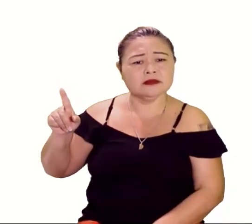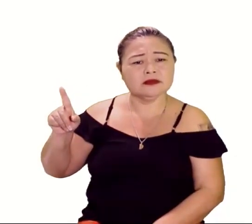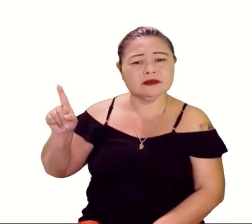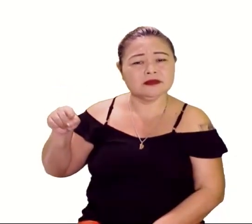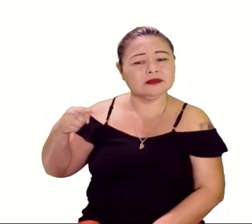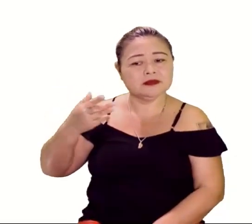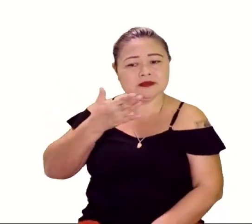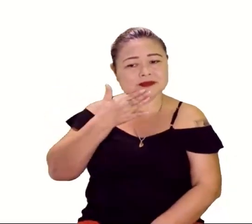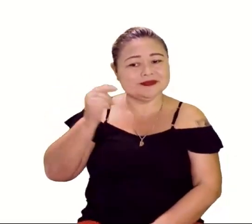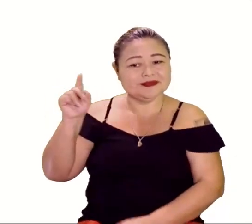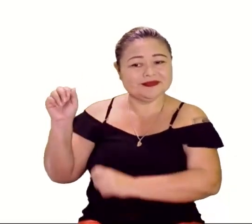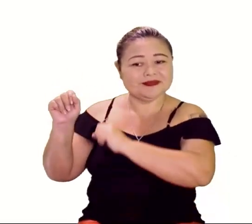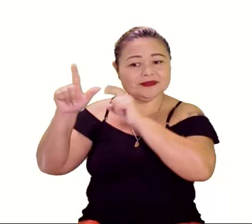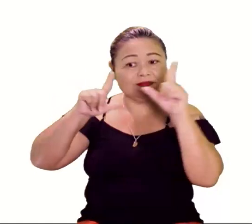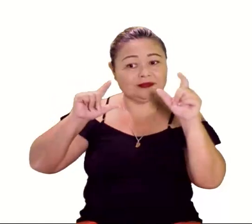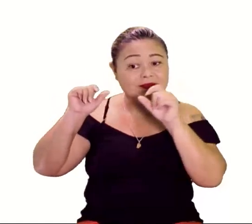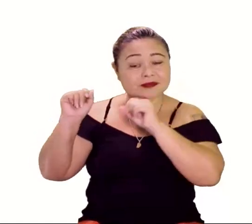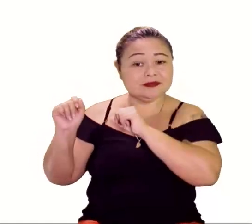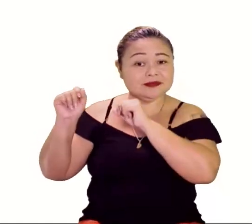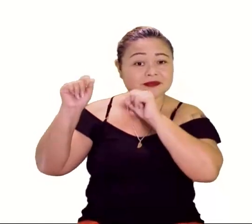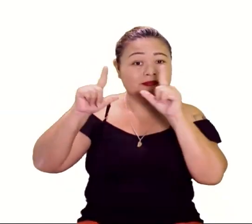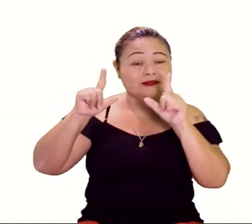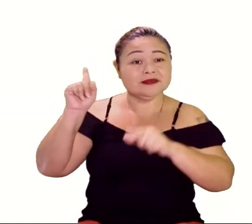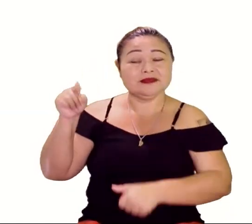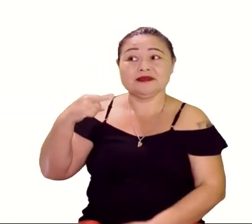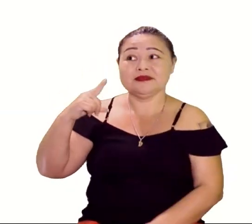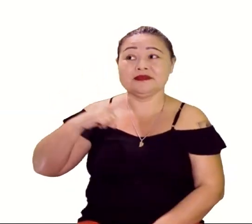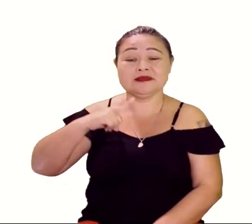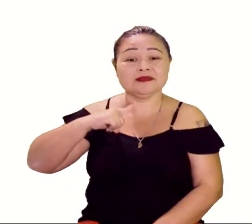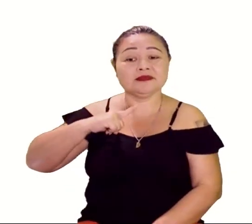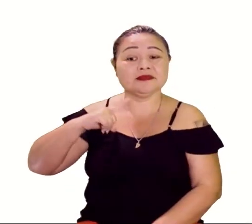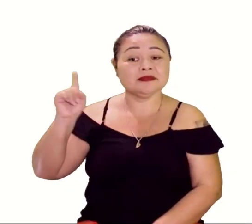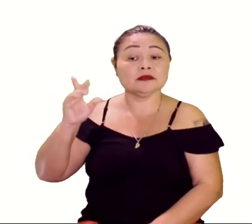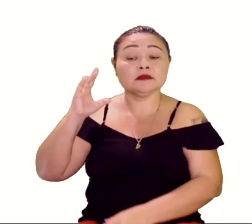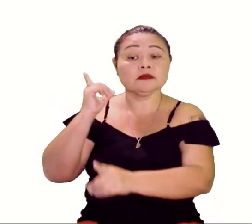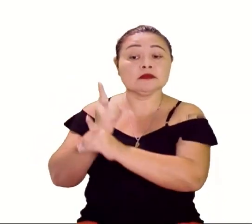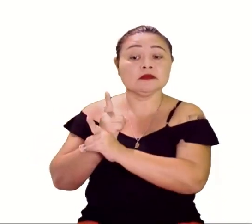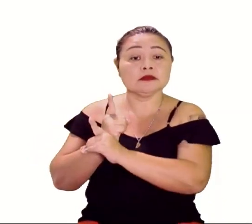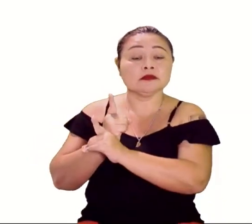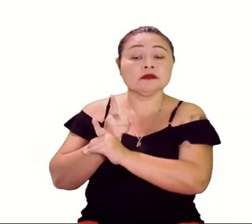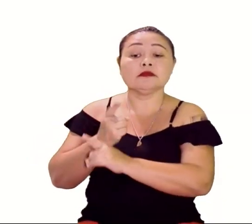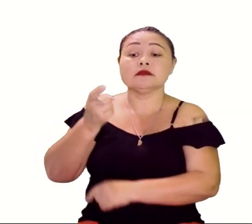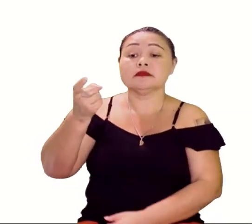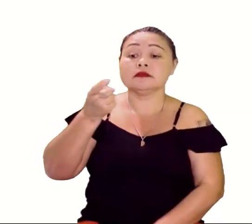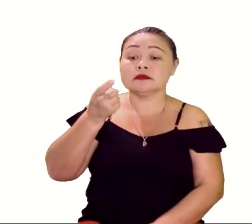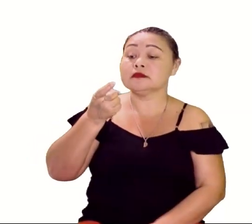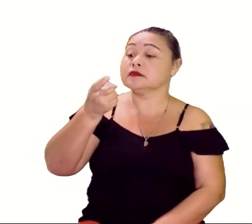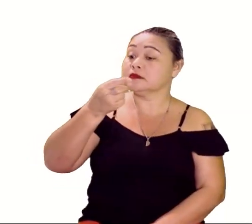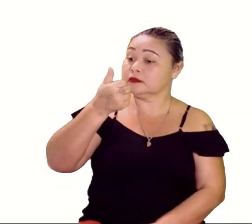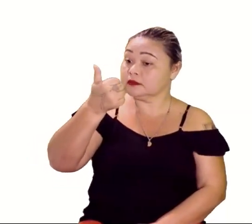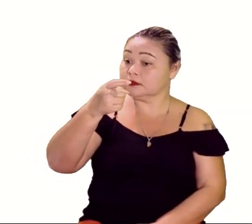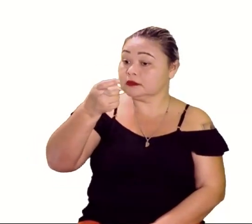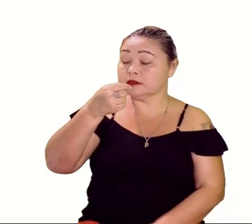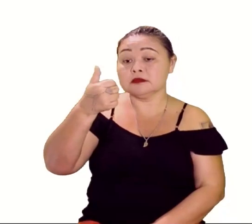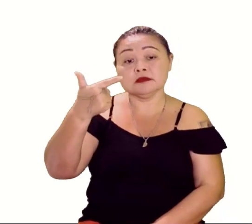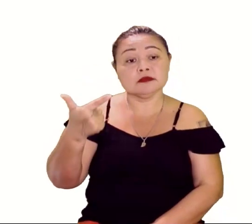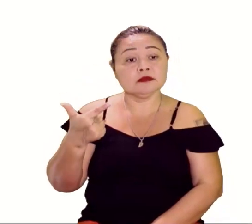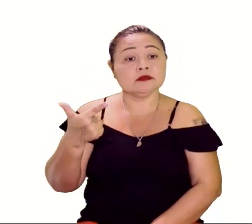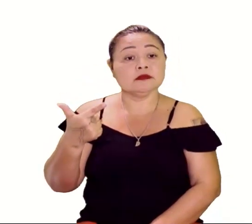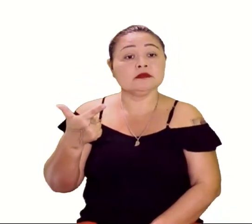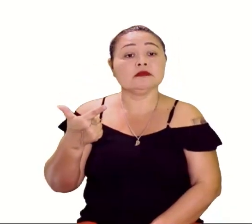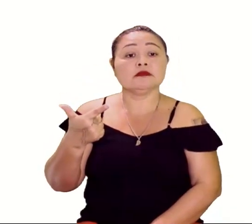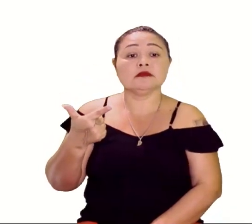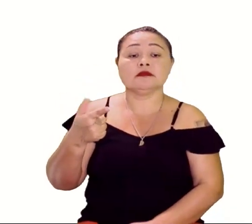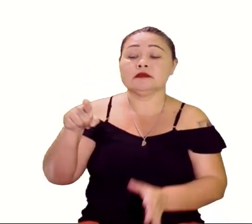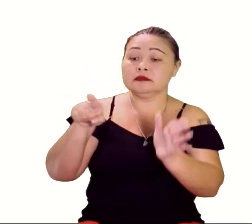para não vai ficar apertar. melhorzinho, né? Então vamos lá na outra folha. Então a gente tem que agora encontrar o X1 e X2, as raízes, né?